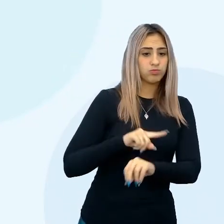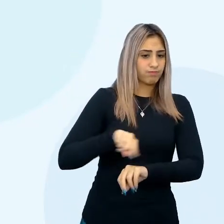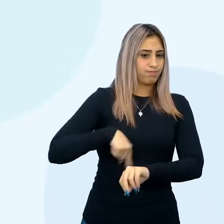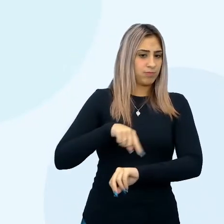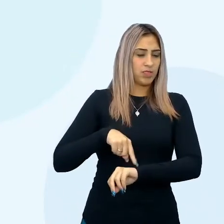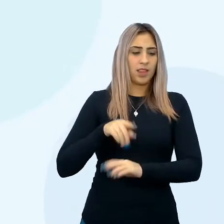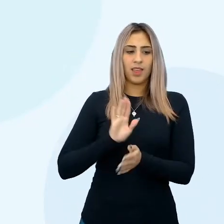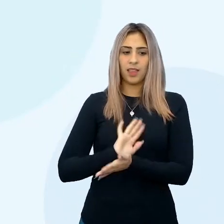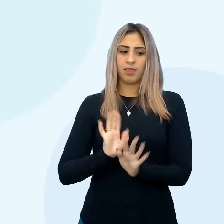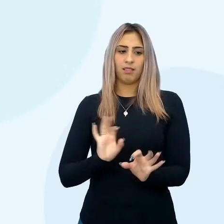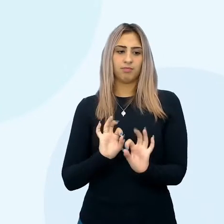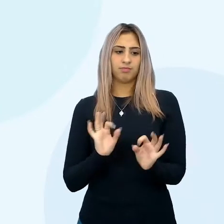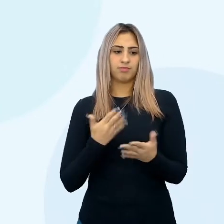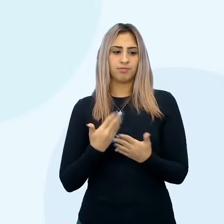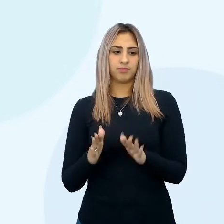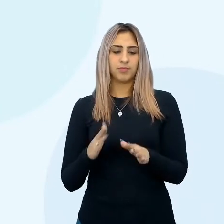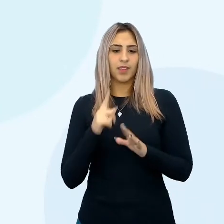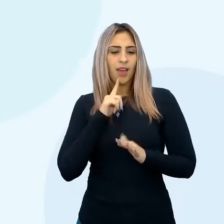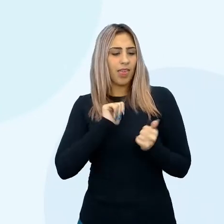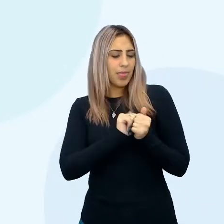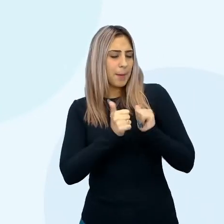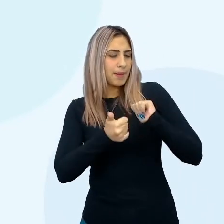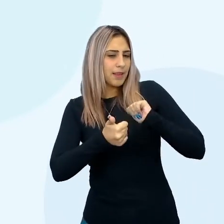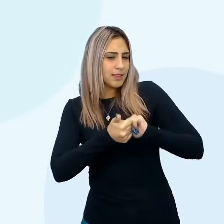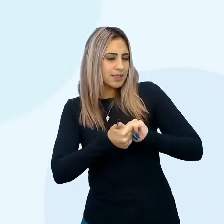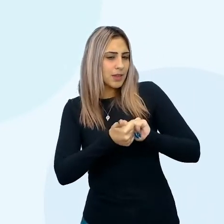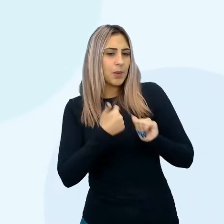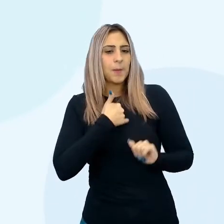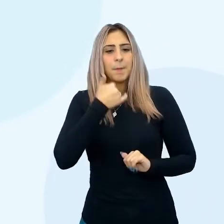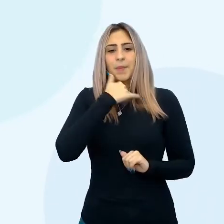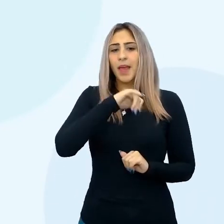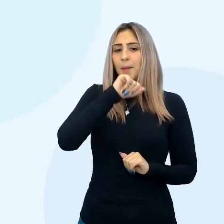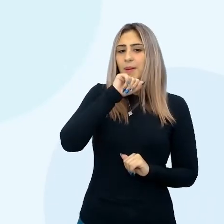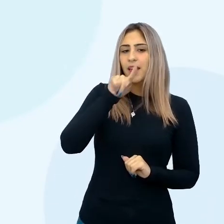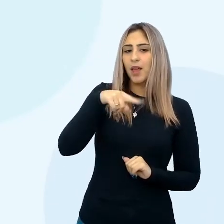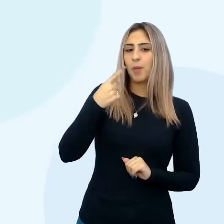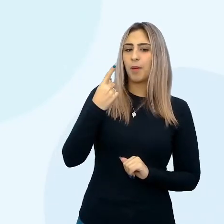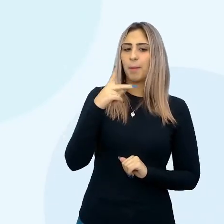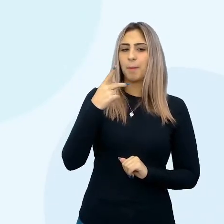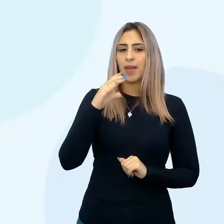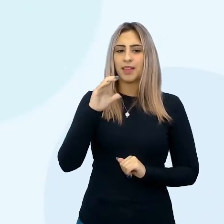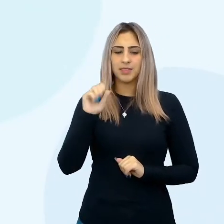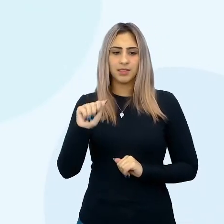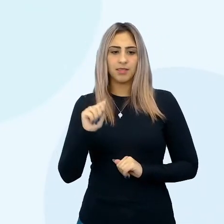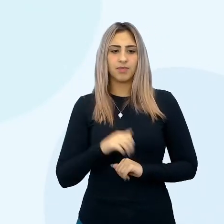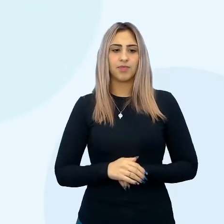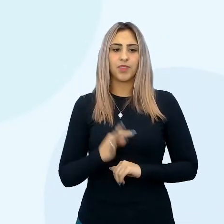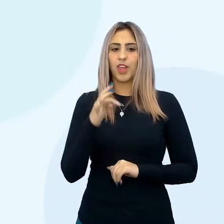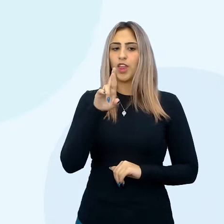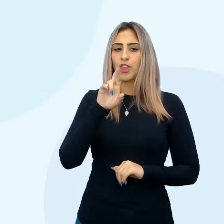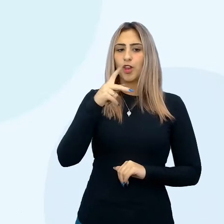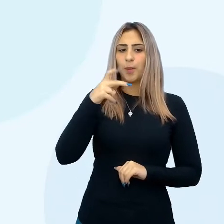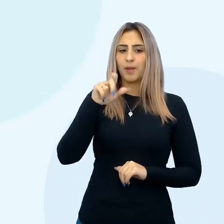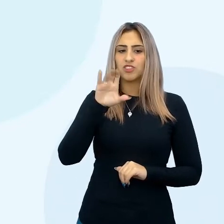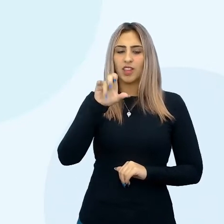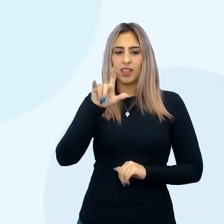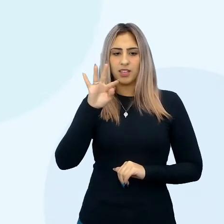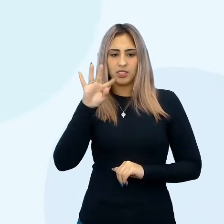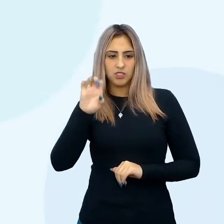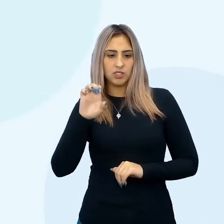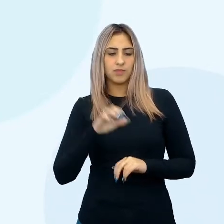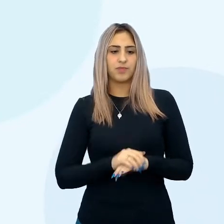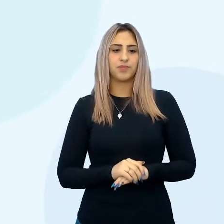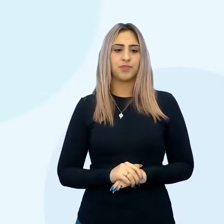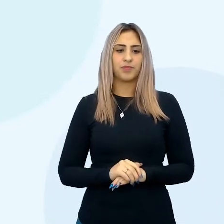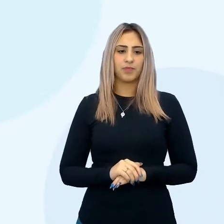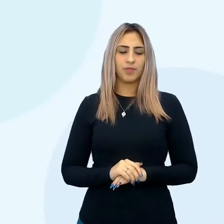Nada a Perder, que não é adaptação, Minha Mãe é uma Peça 3, Os 10 Mandamentos, Tropa de Elite 2, e aí, no